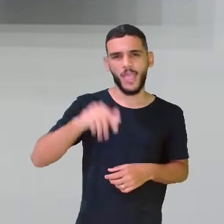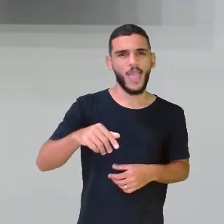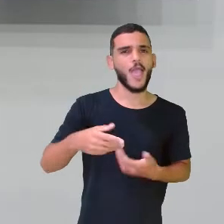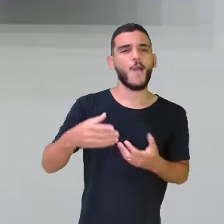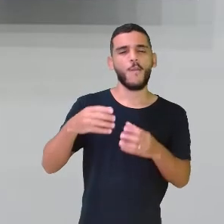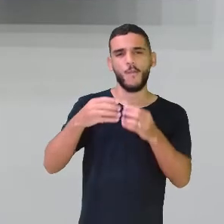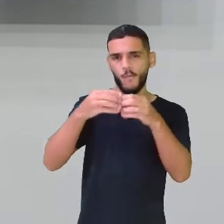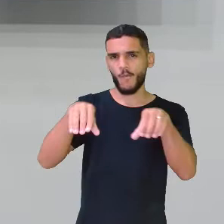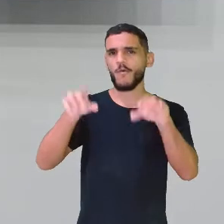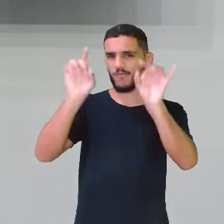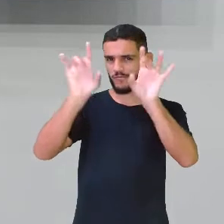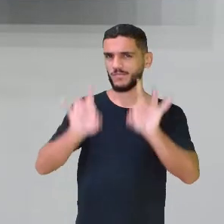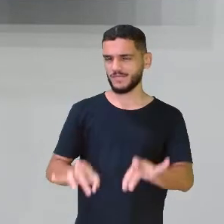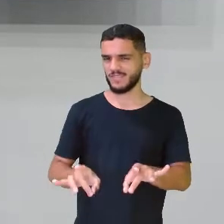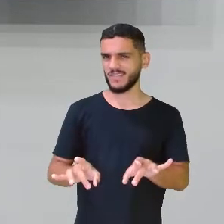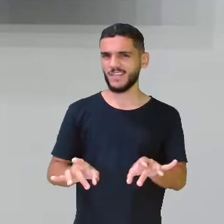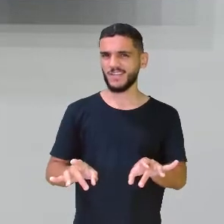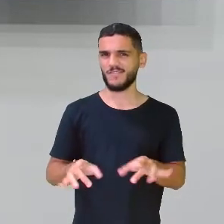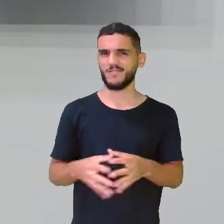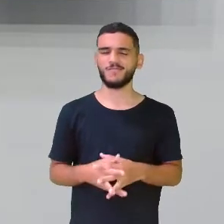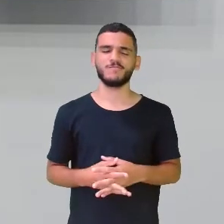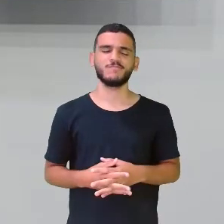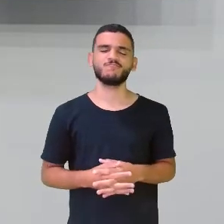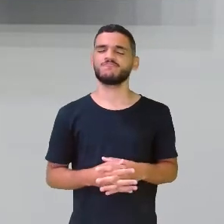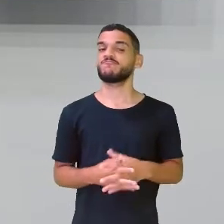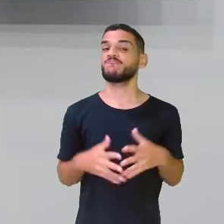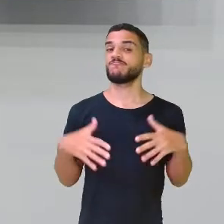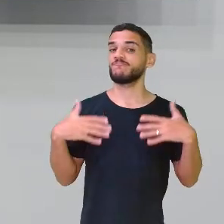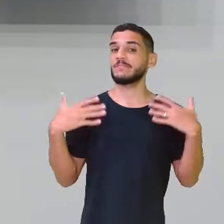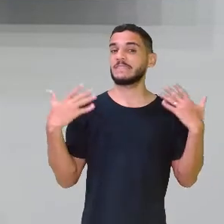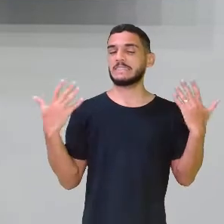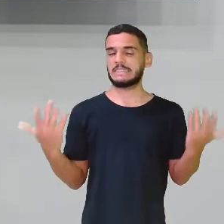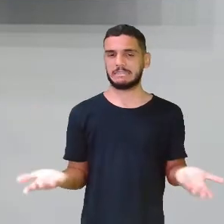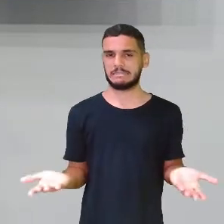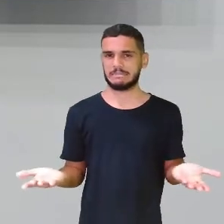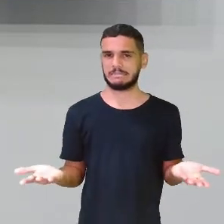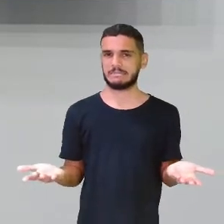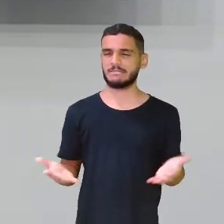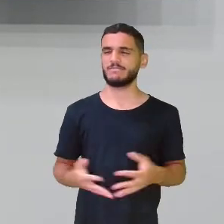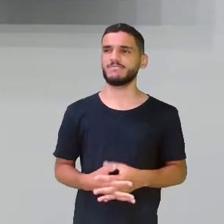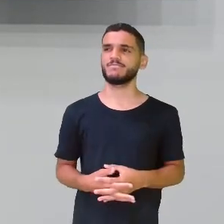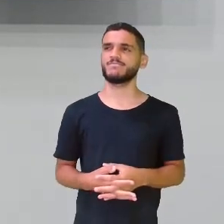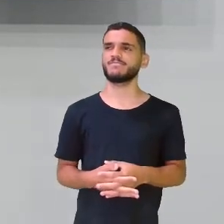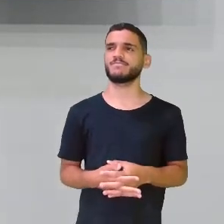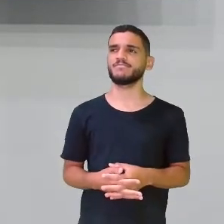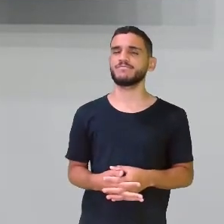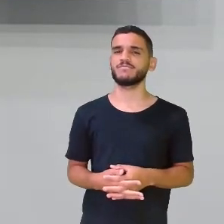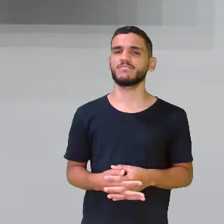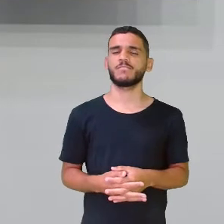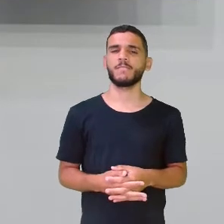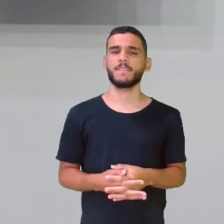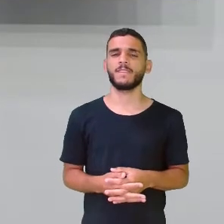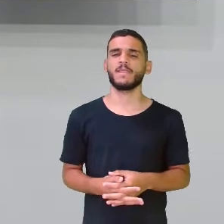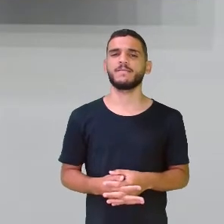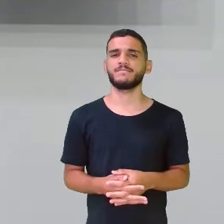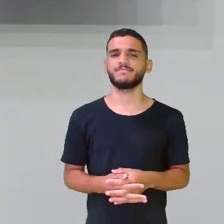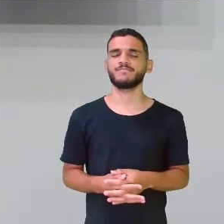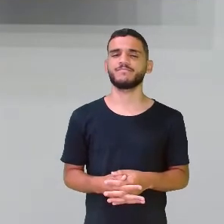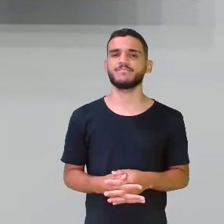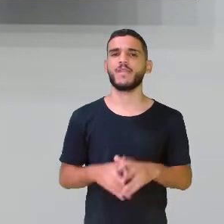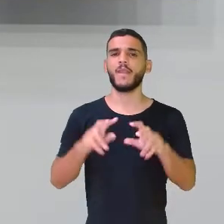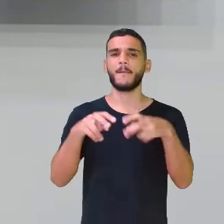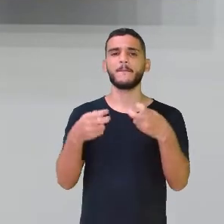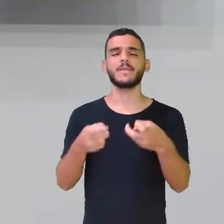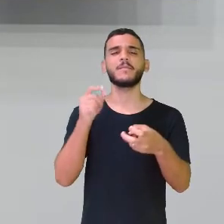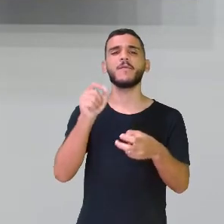avestruz? Um ovo de ema? Será, minha gente? Aqui eu tô vendo que é um ovo de galinha,